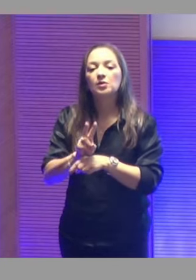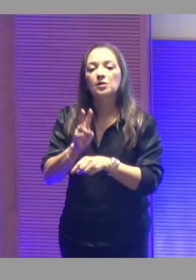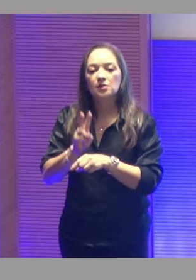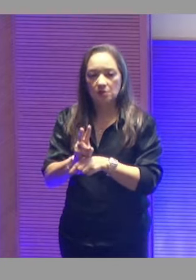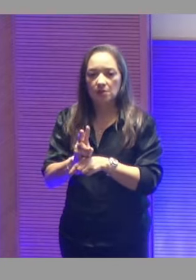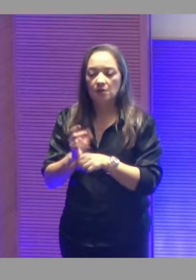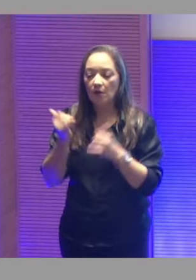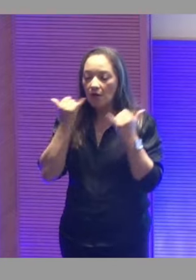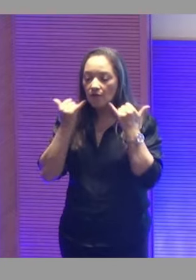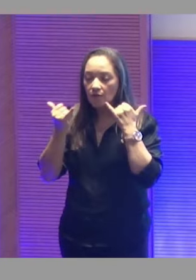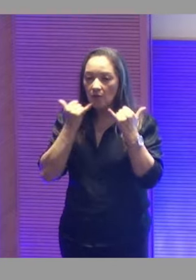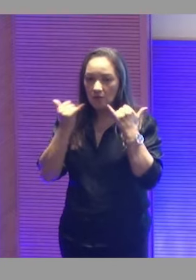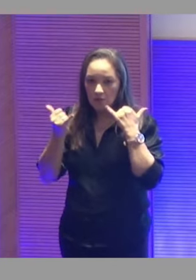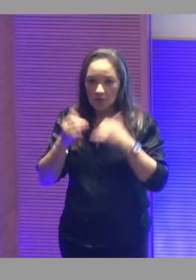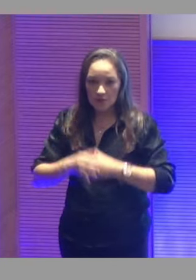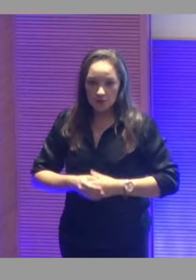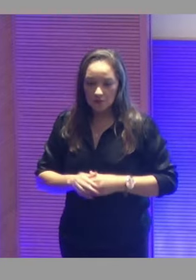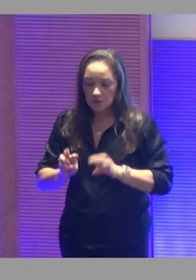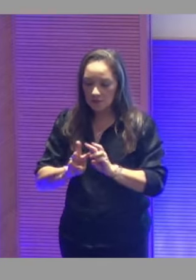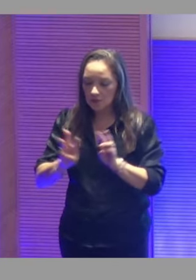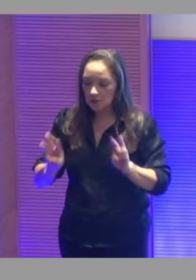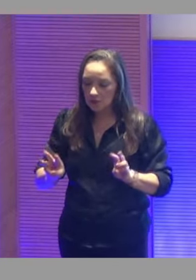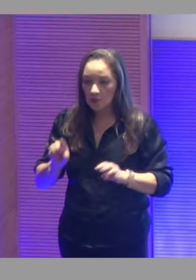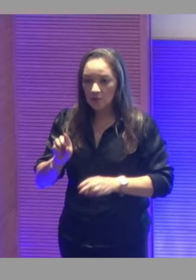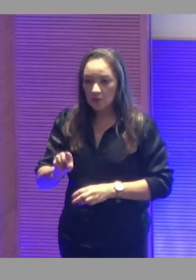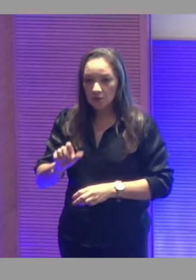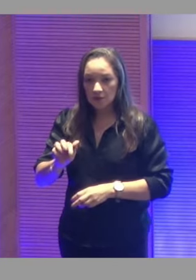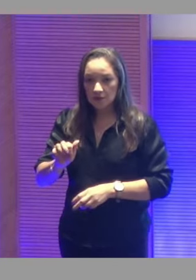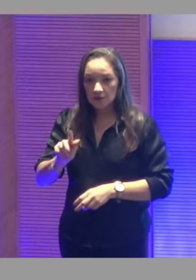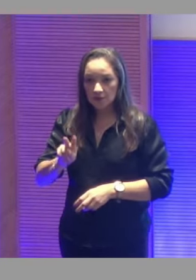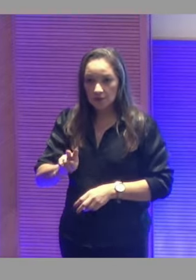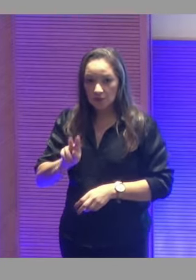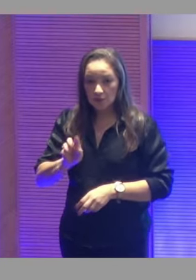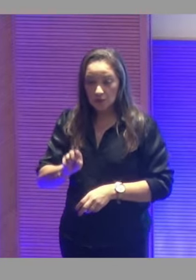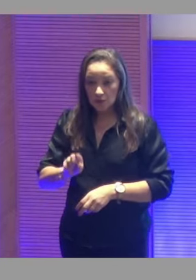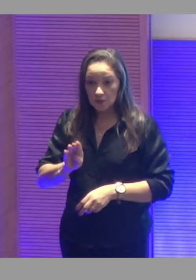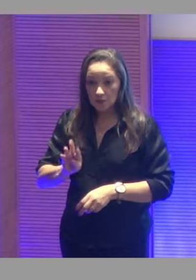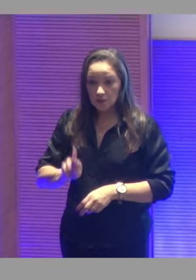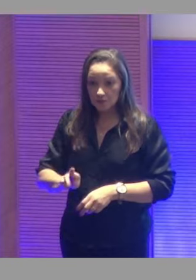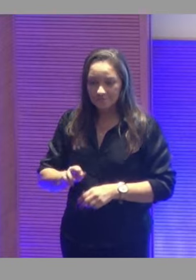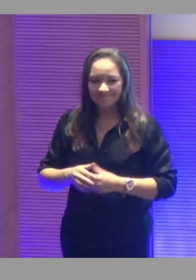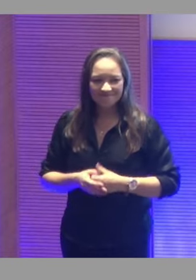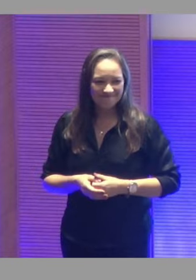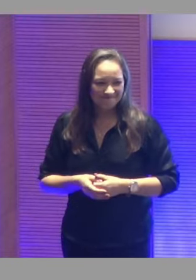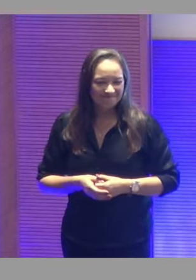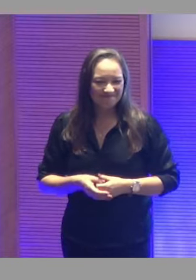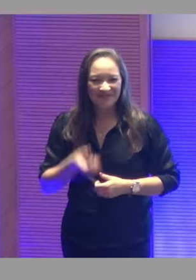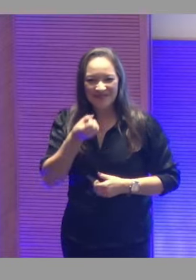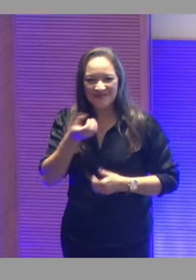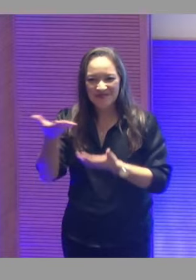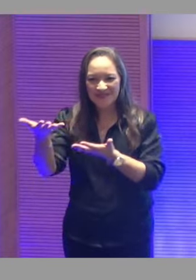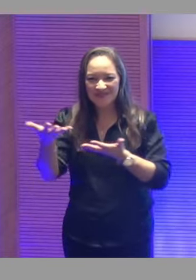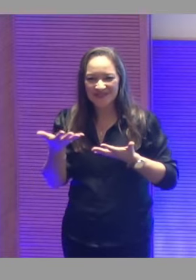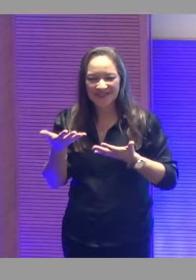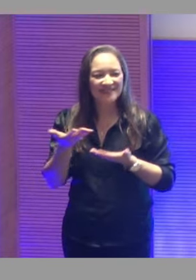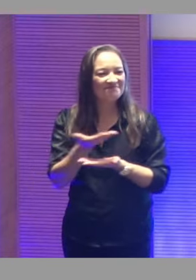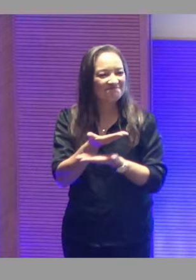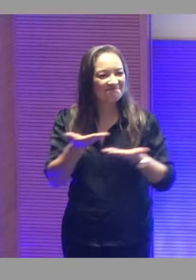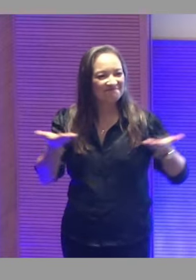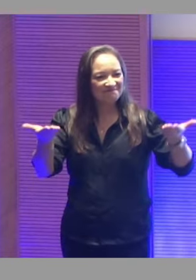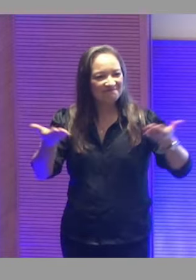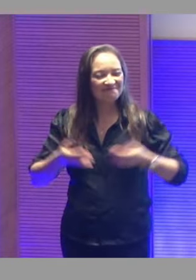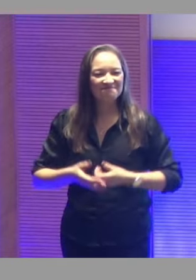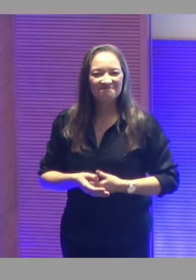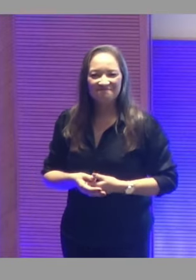portal.fgv.br Bom dito isso agora sim boas-vindas a todos e a todas eu